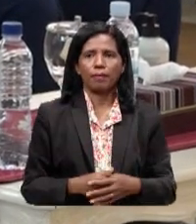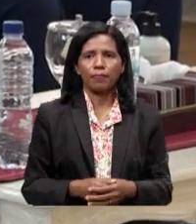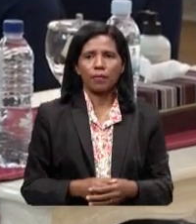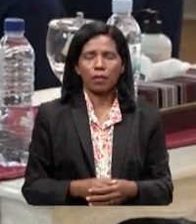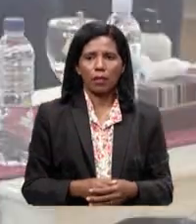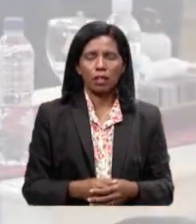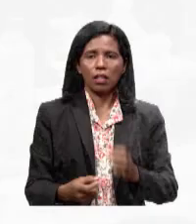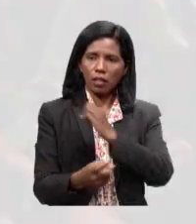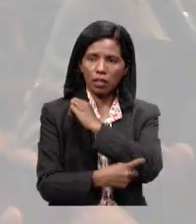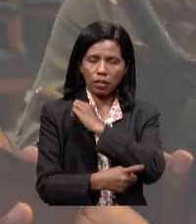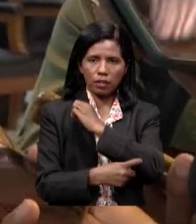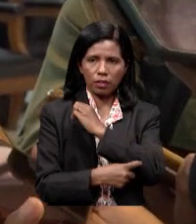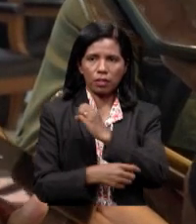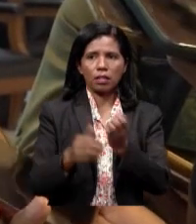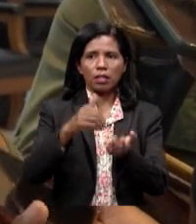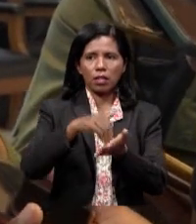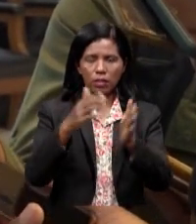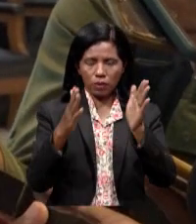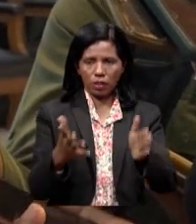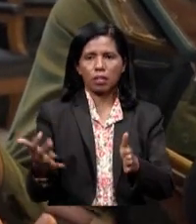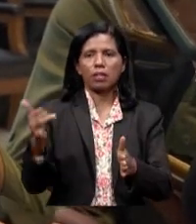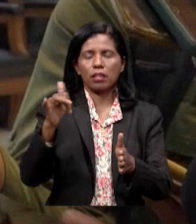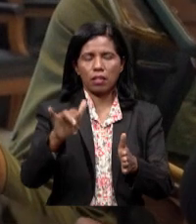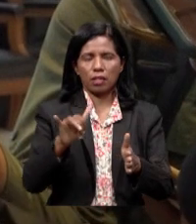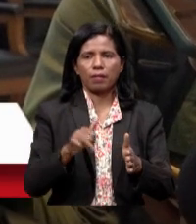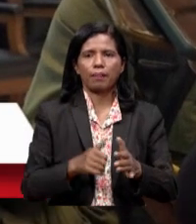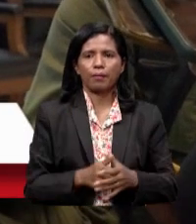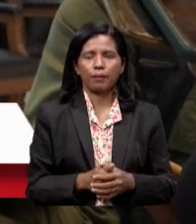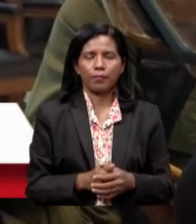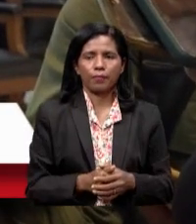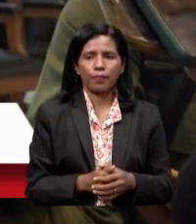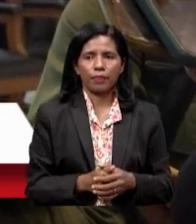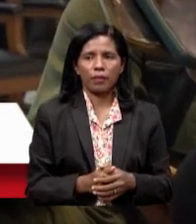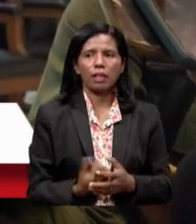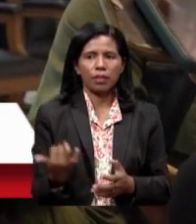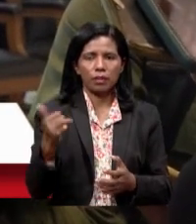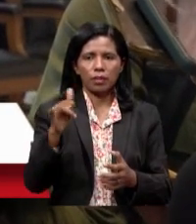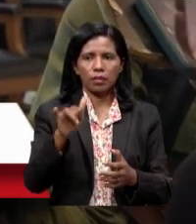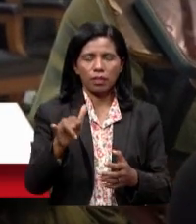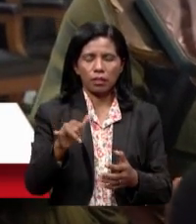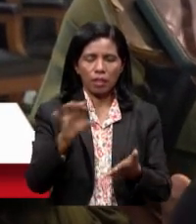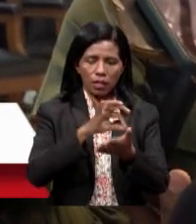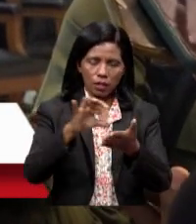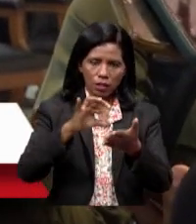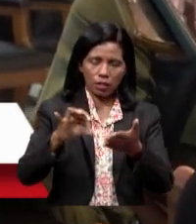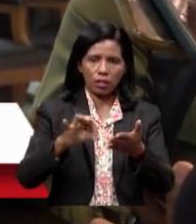magne, estudante sira, NB maga sira assina te